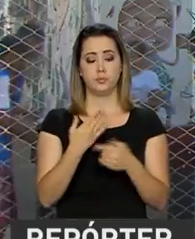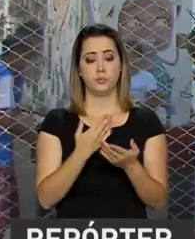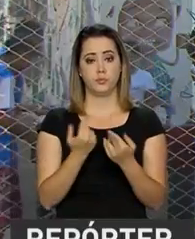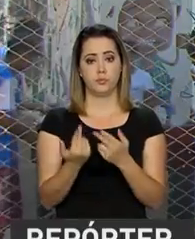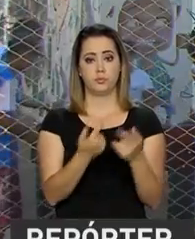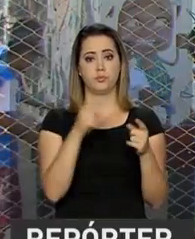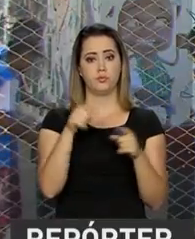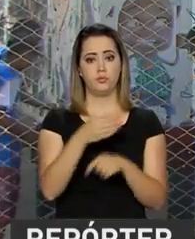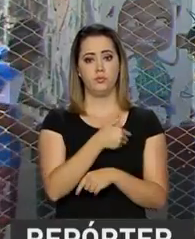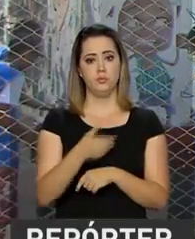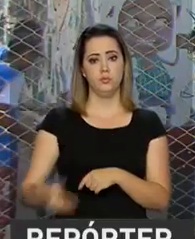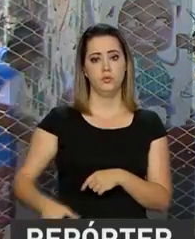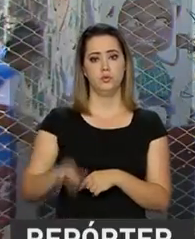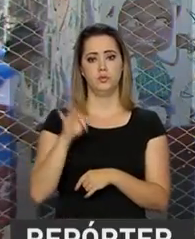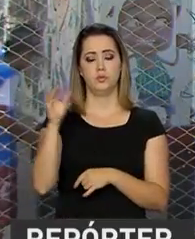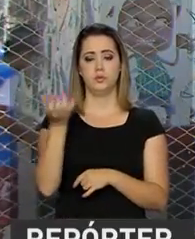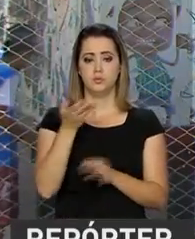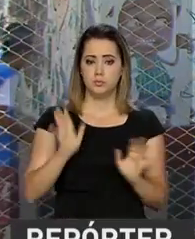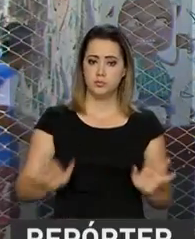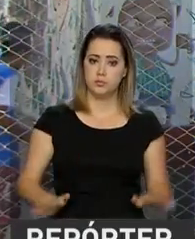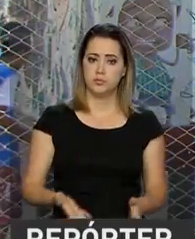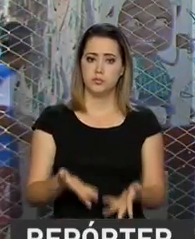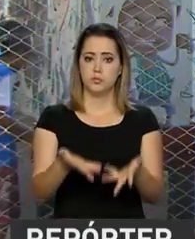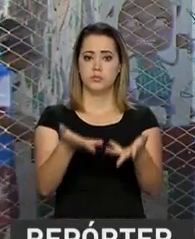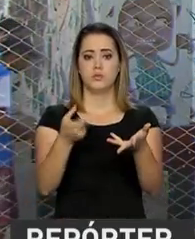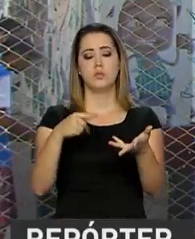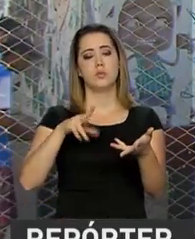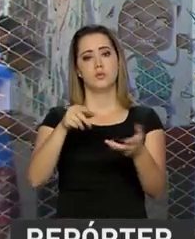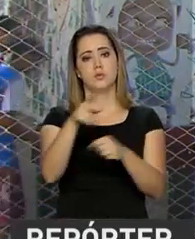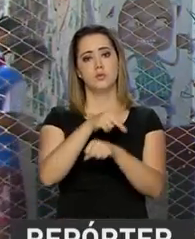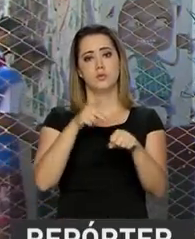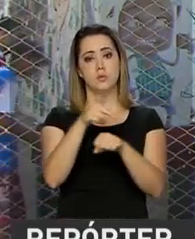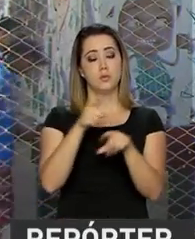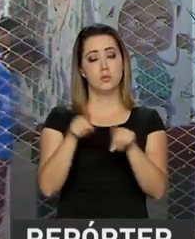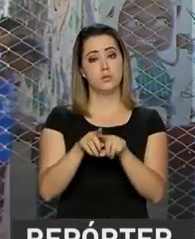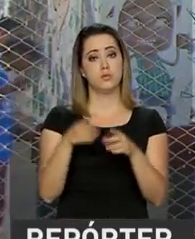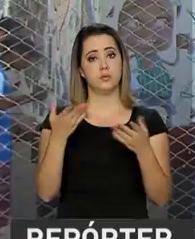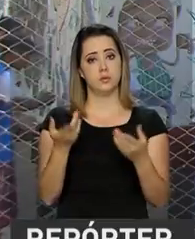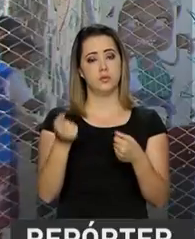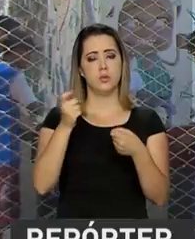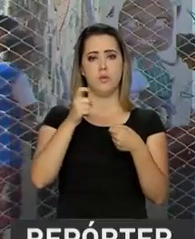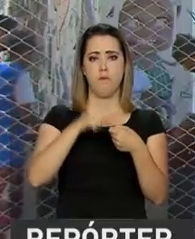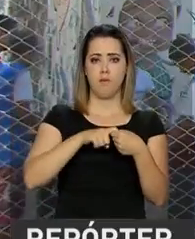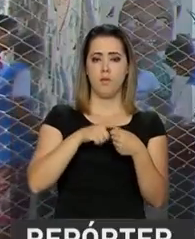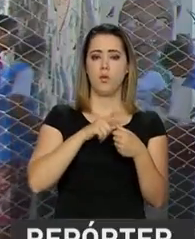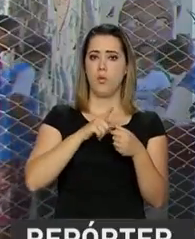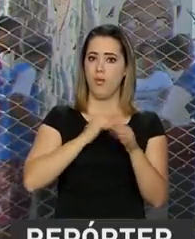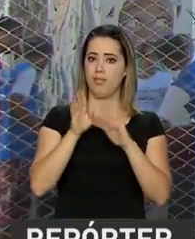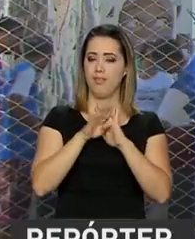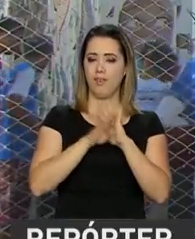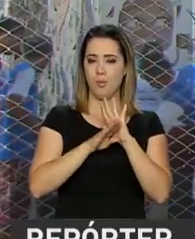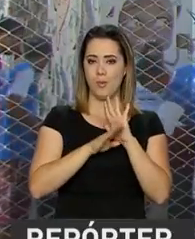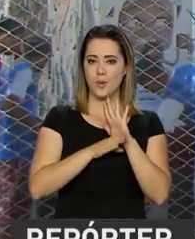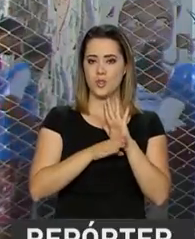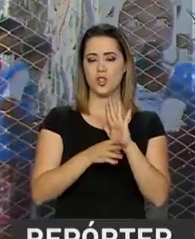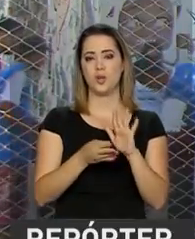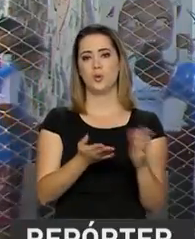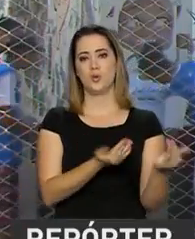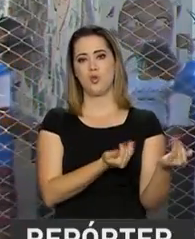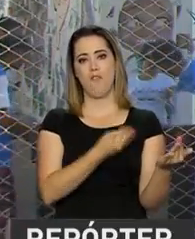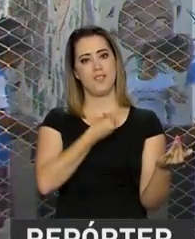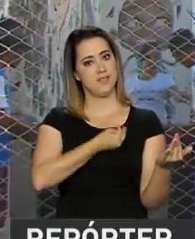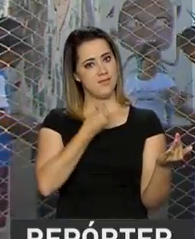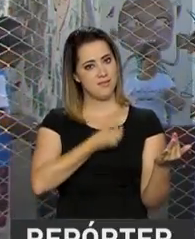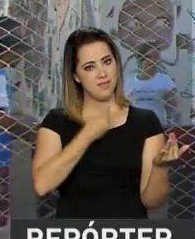que o governo federal quer incentivar em todo o país. Por isso, reativou o Plano Juventude Viva. A ideia é